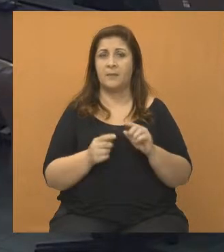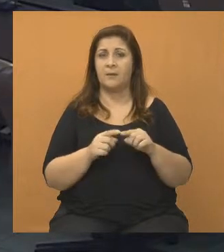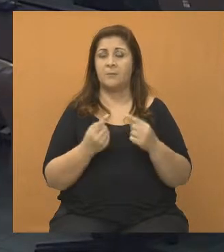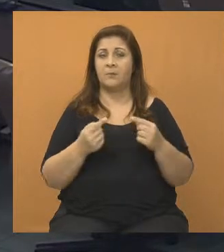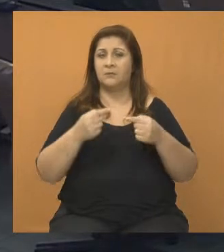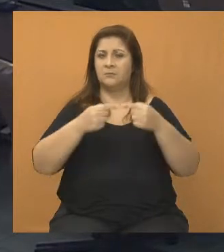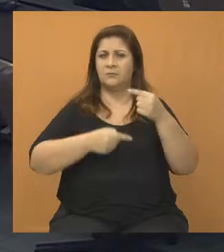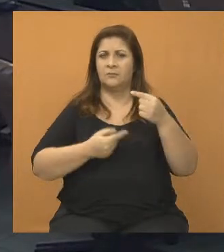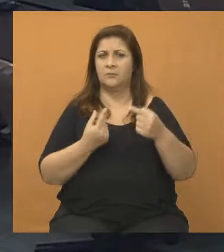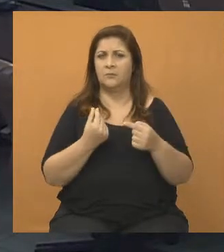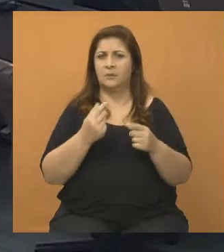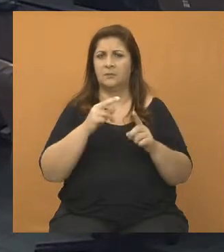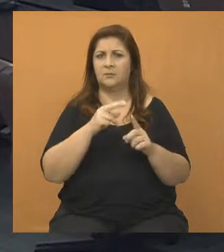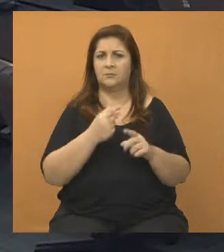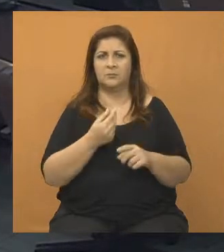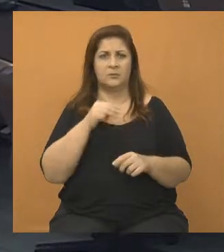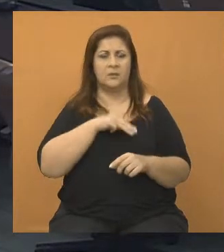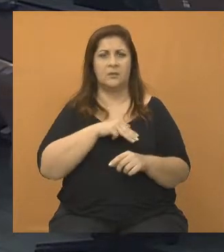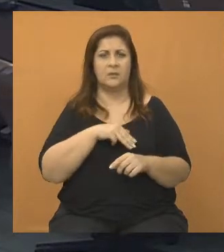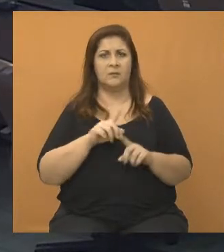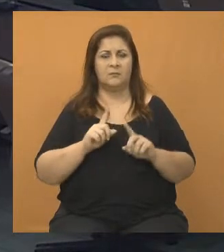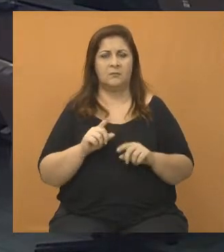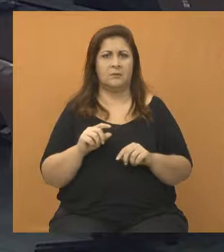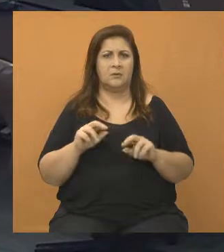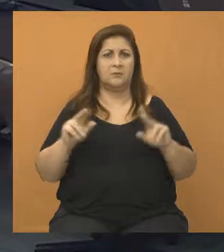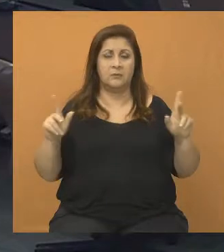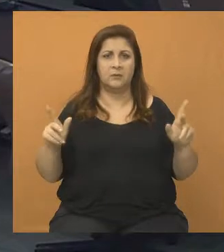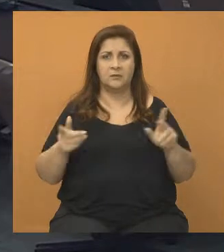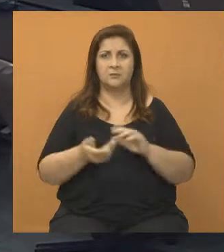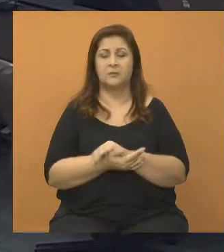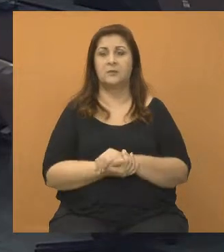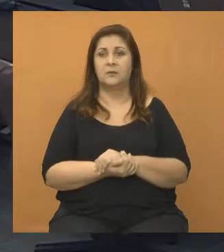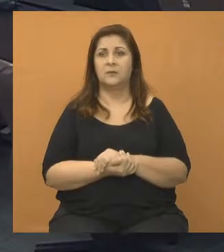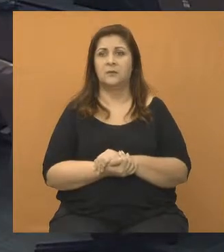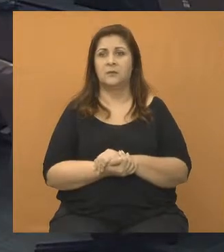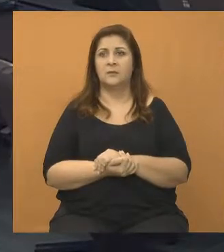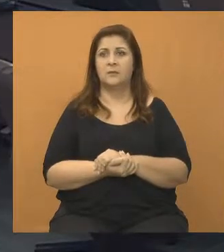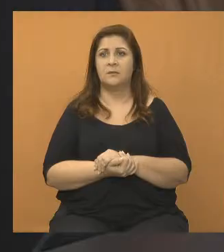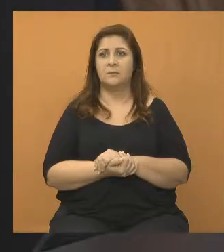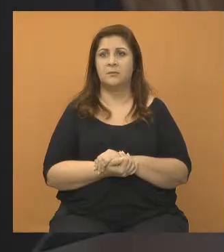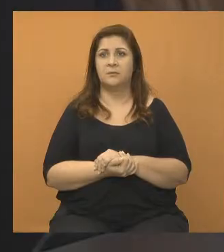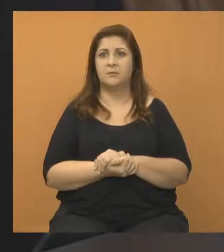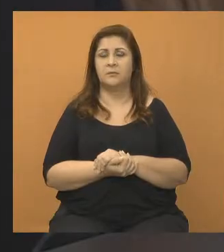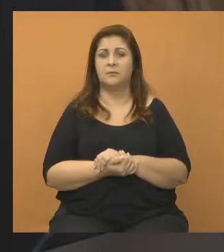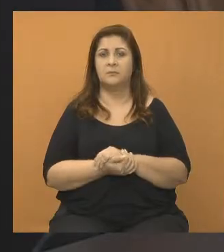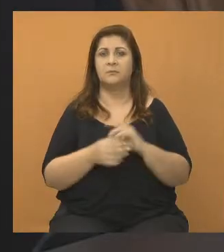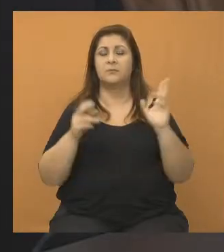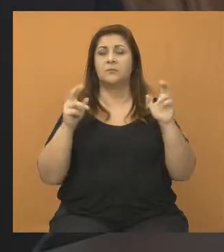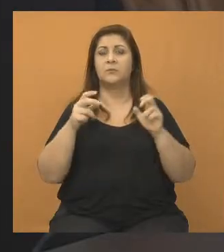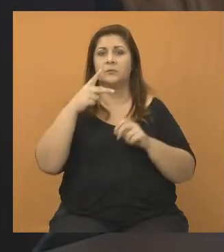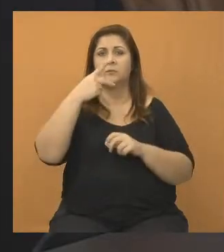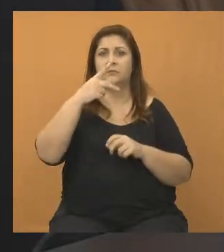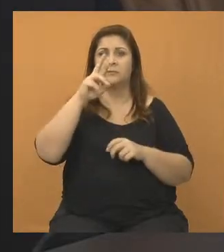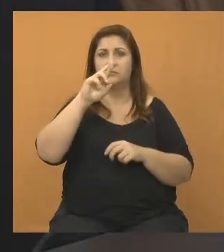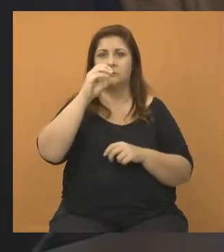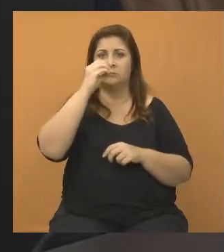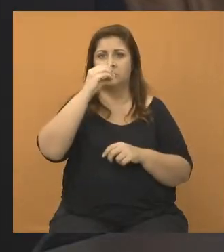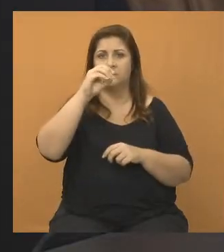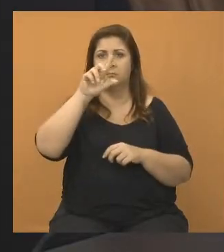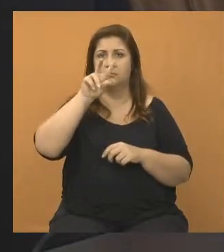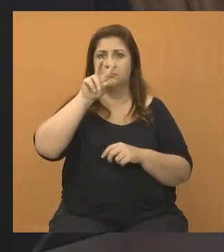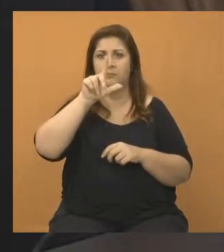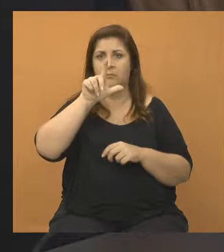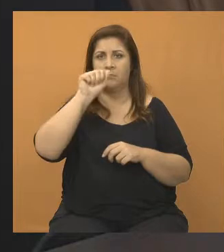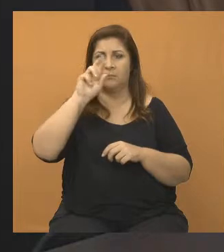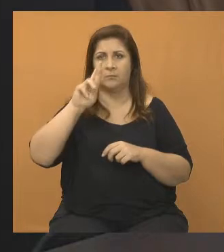Ela é um variável. É uma variável. Perfeito. E com relação a Prolar, Lucimar, é bom a gente deixar